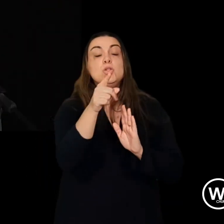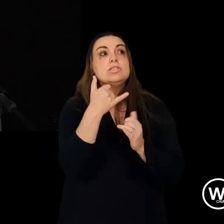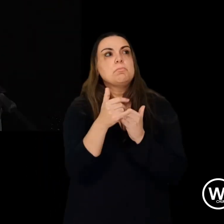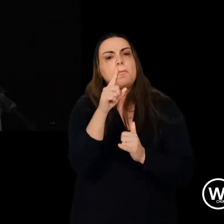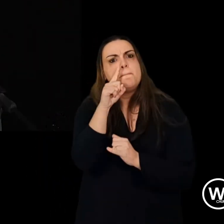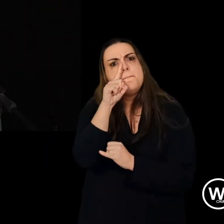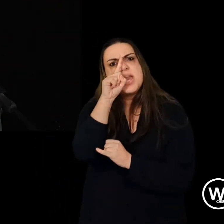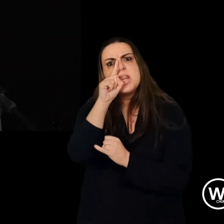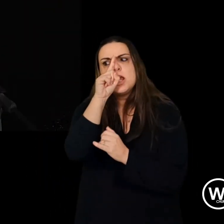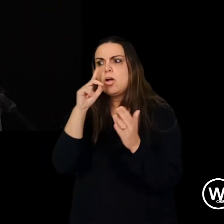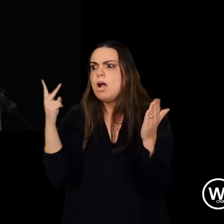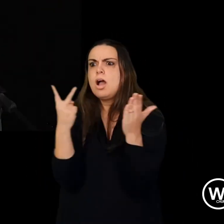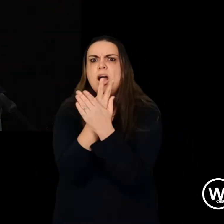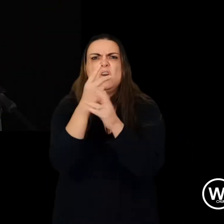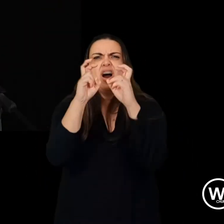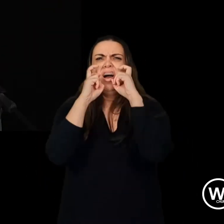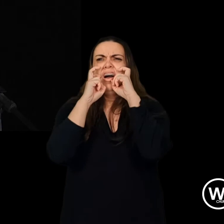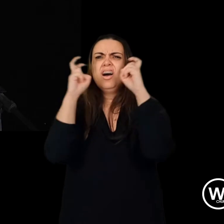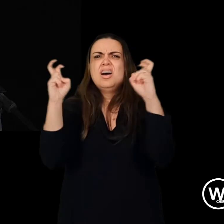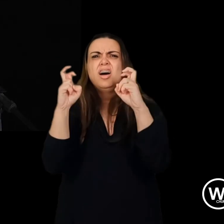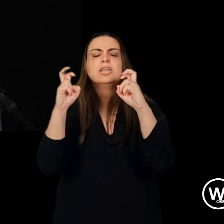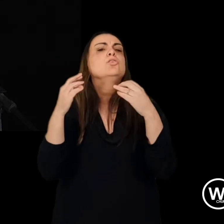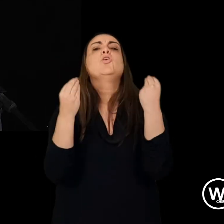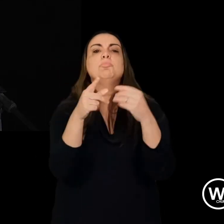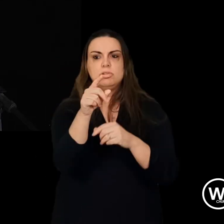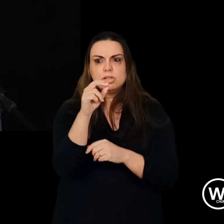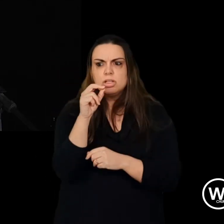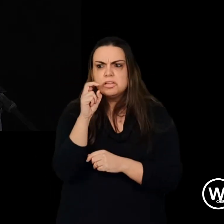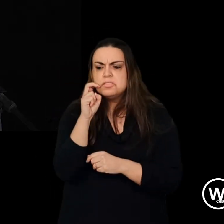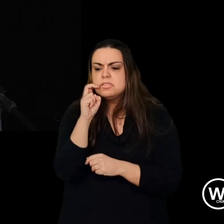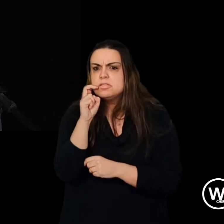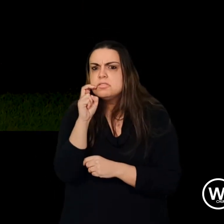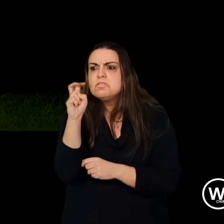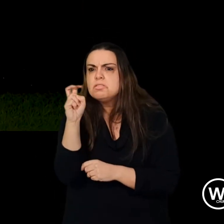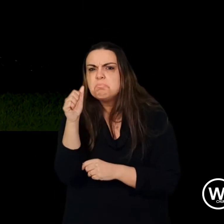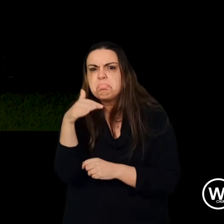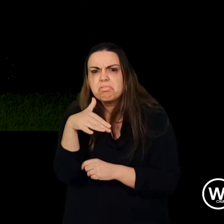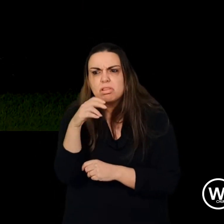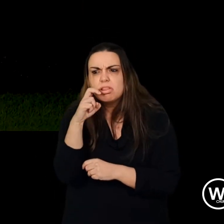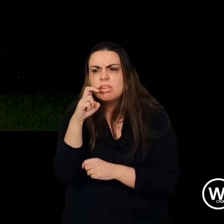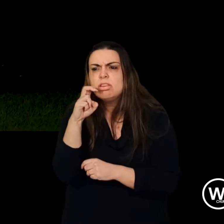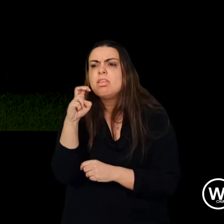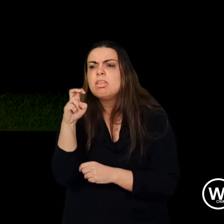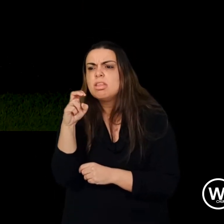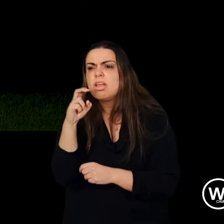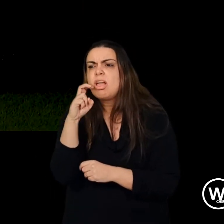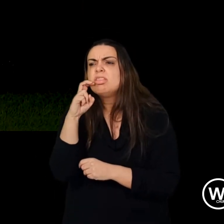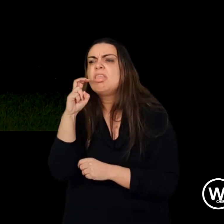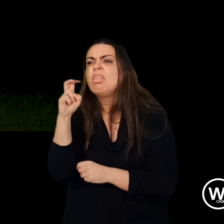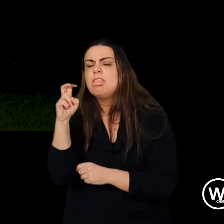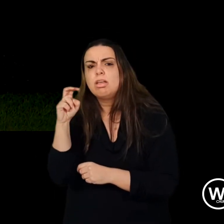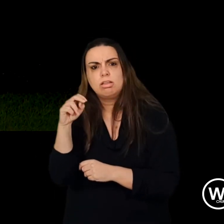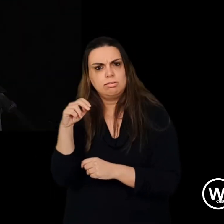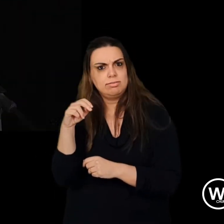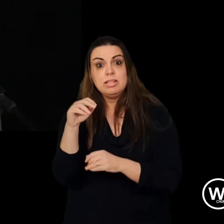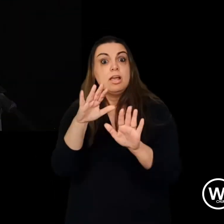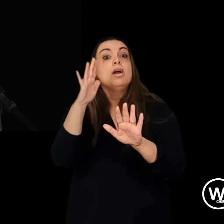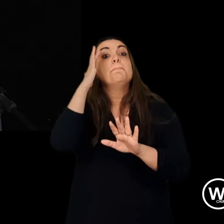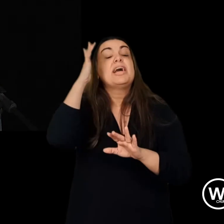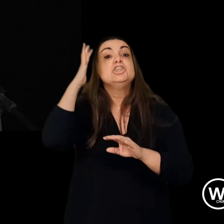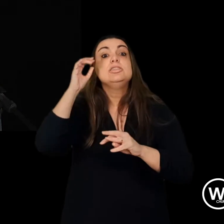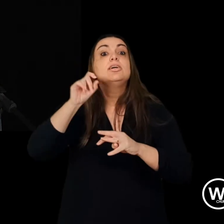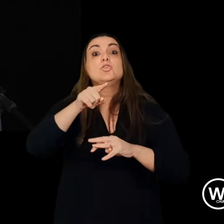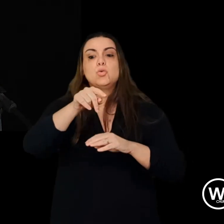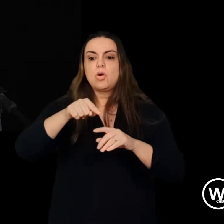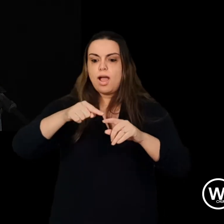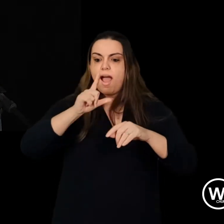por socorro, o que você imagina alguém fazendo? Imagina que alguém está na beira desse lago aqui, pronto a